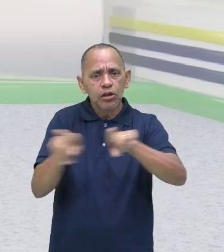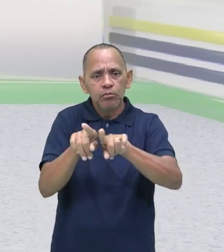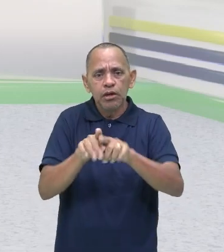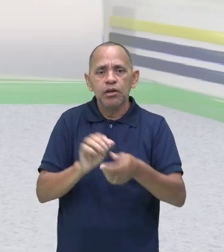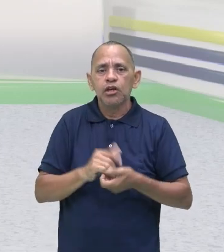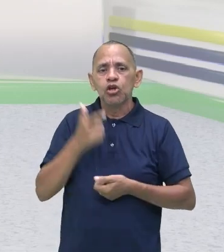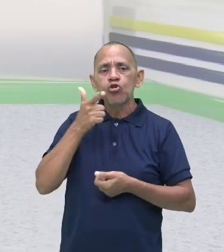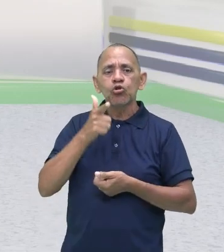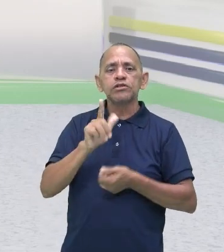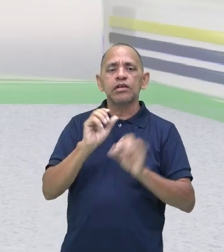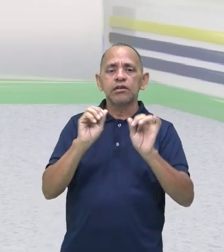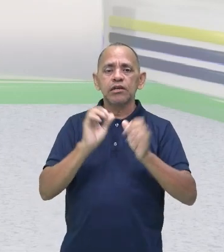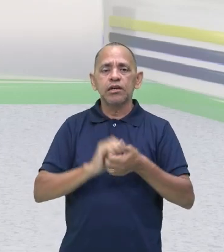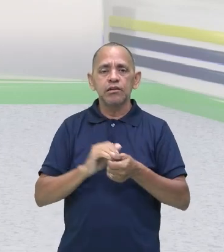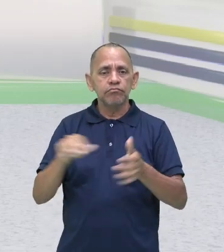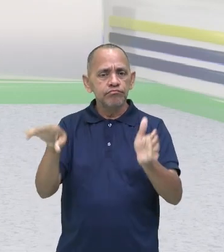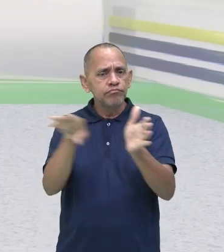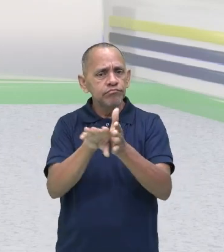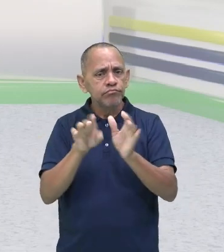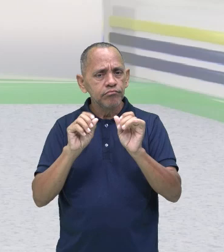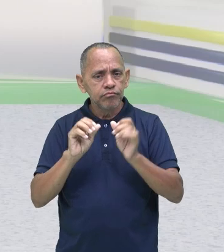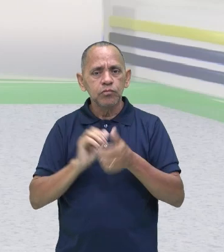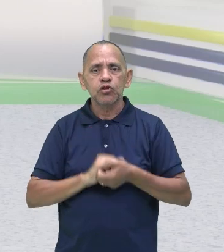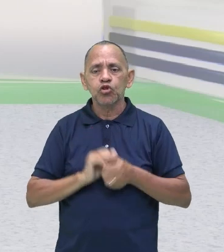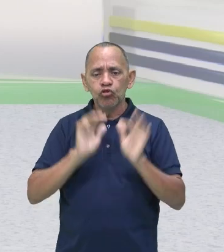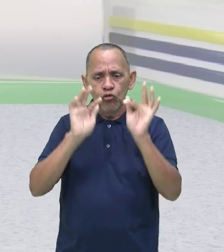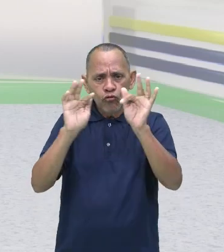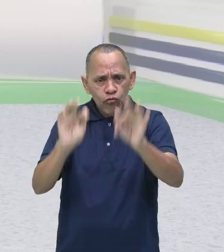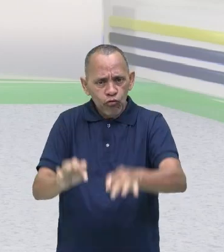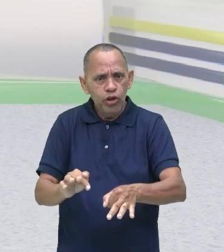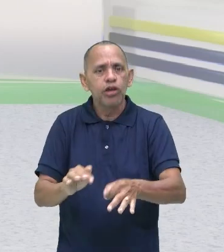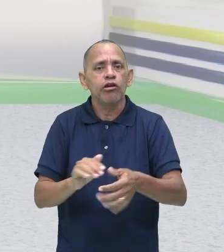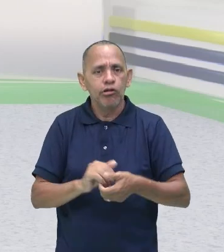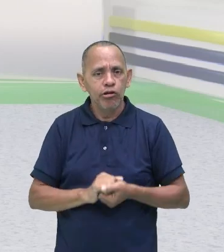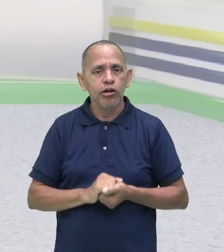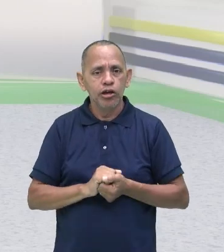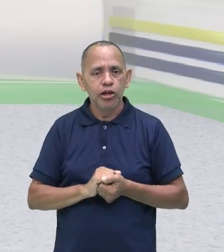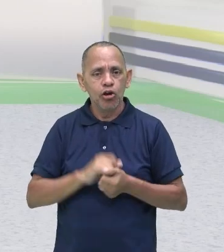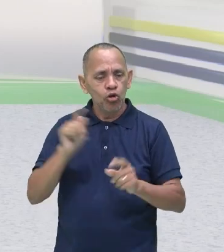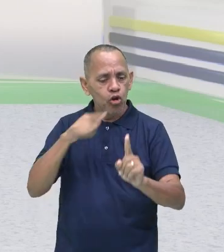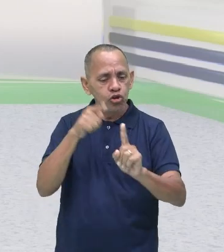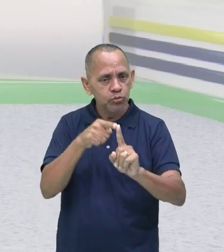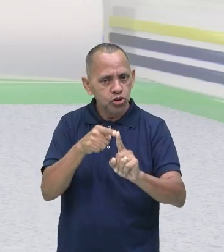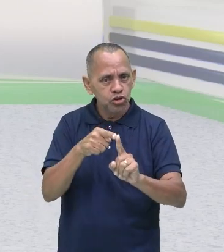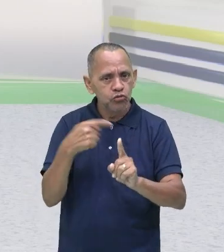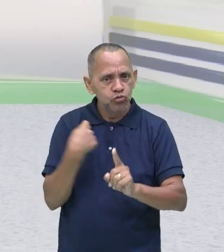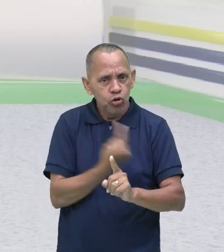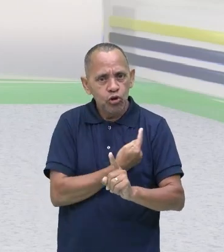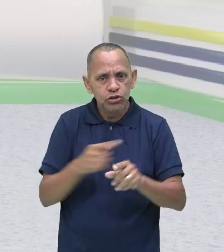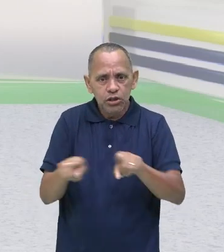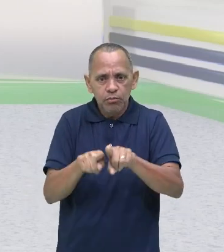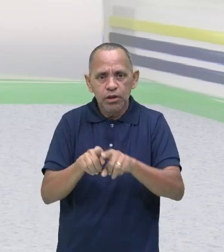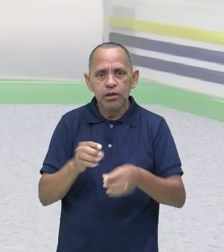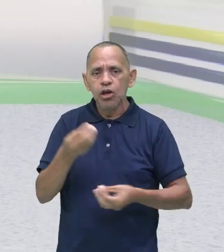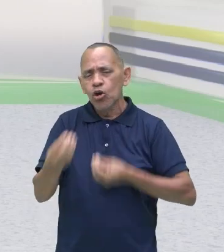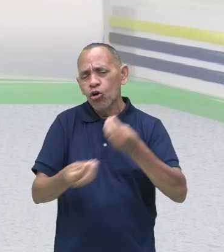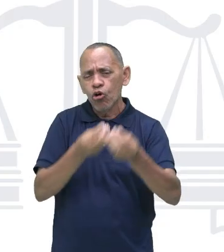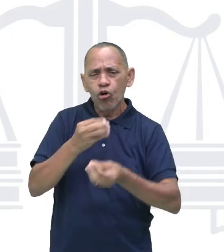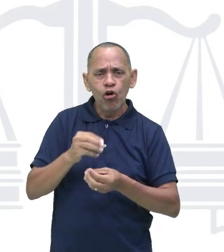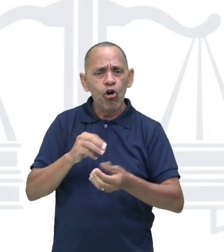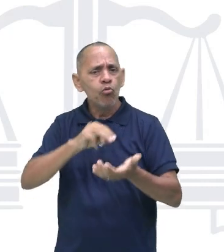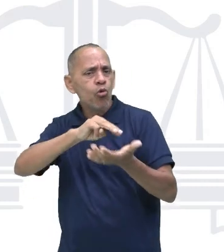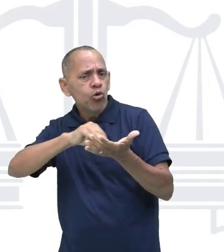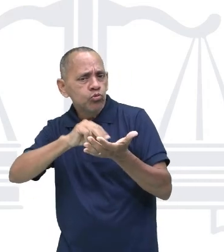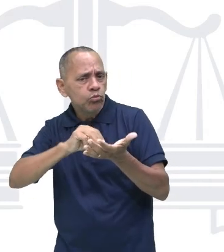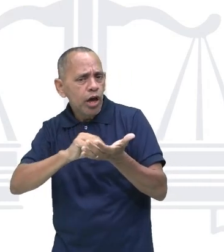chegar no nosso destino final, que é a nossa intenção. Então, quais são os métodos que nós vamos agora propor, que vão engajar e motivar